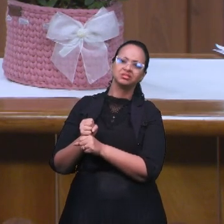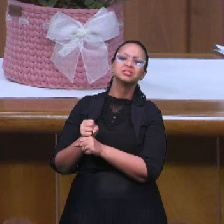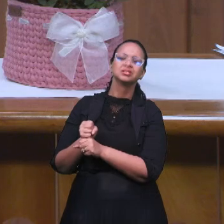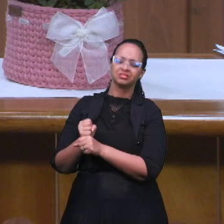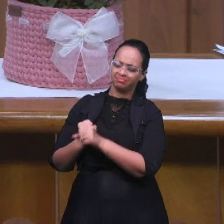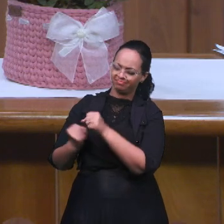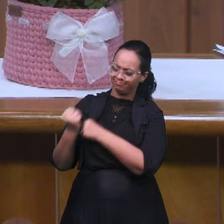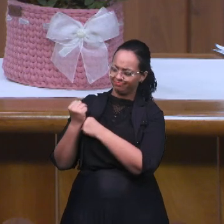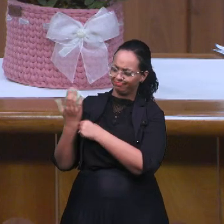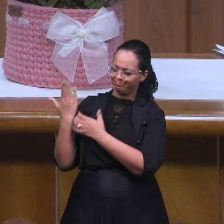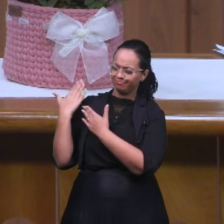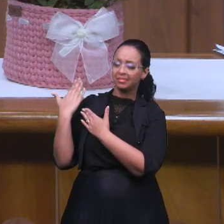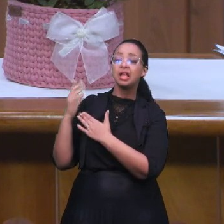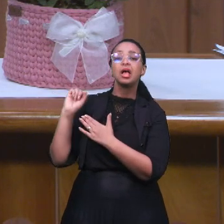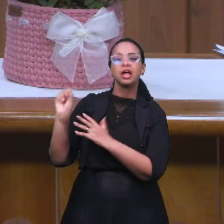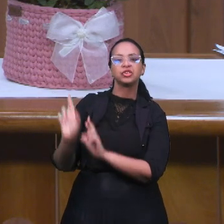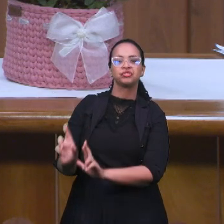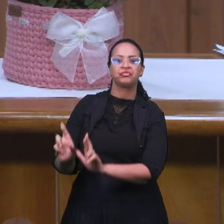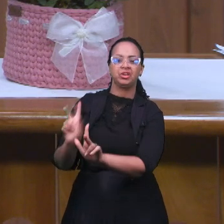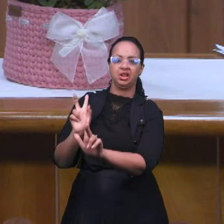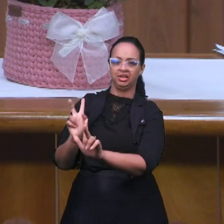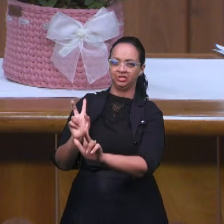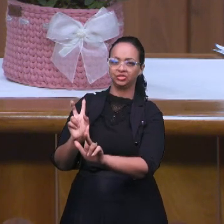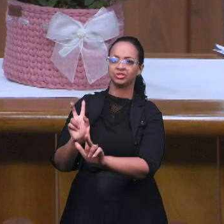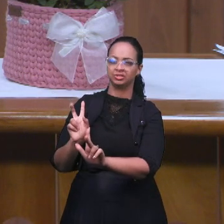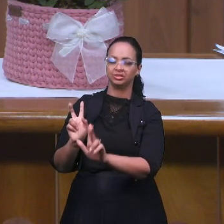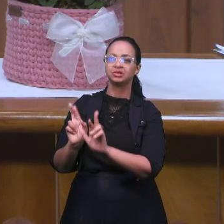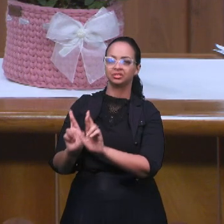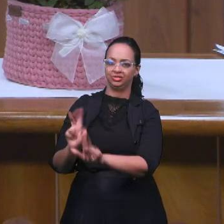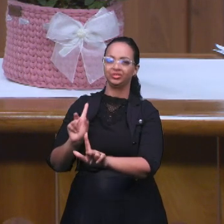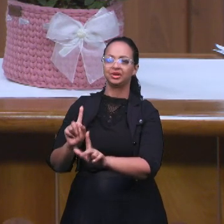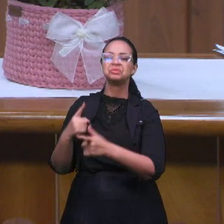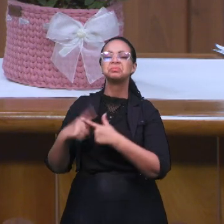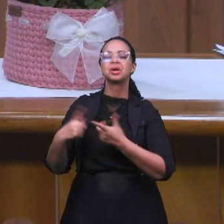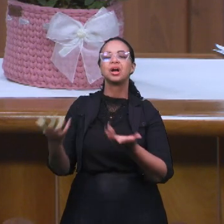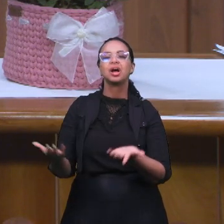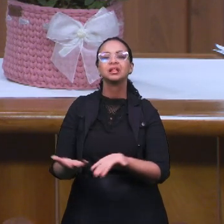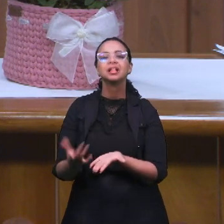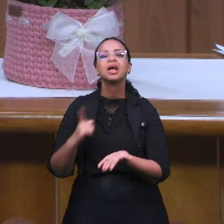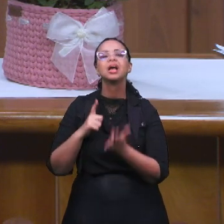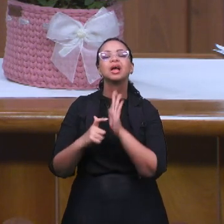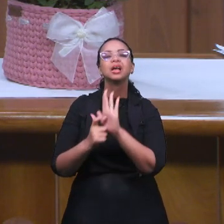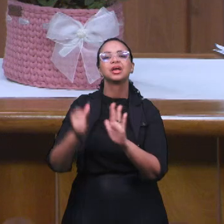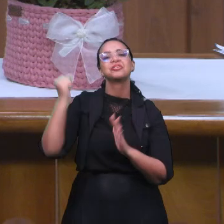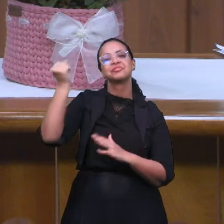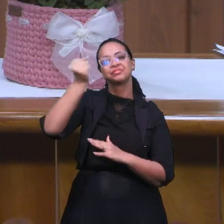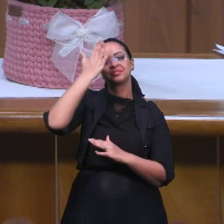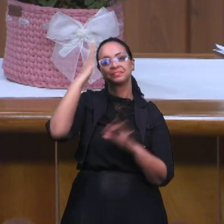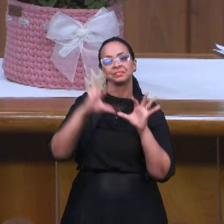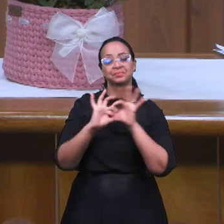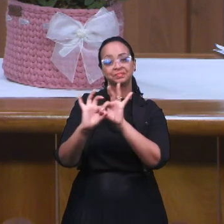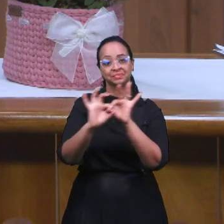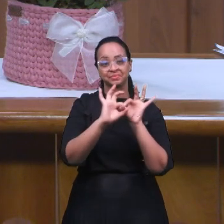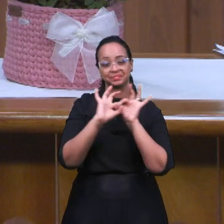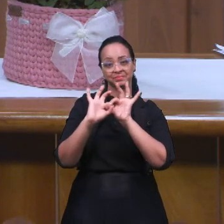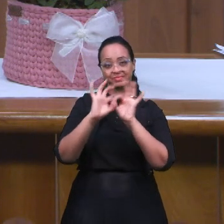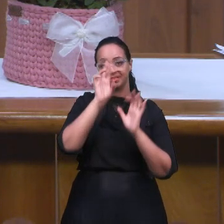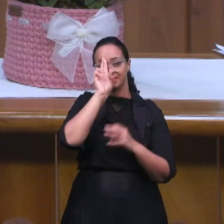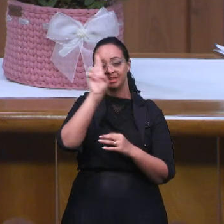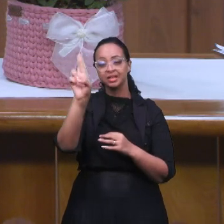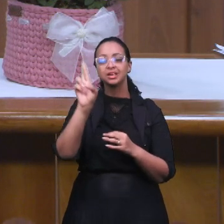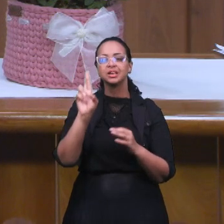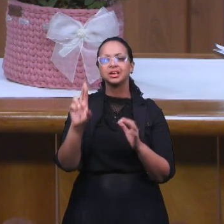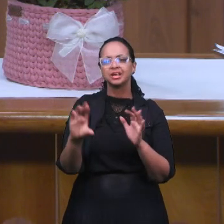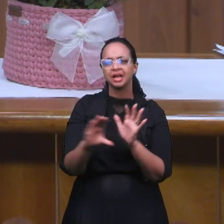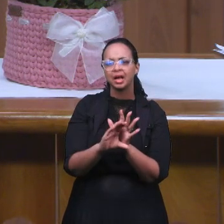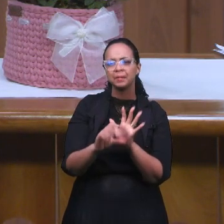hoje é diferente no aspecto da sua relação de comunhão com o Senhor. Então ele diz assim, o capítulo entra